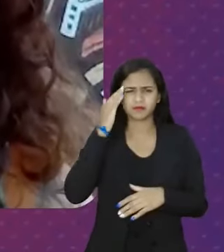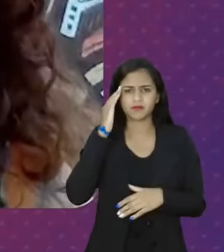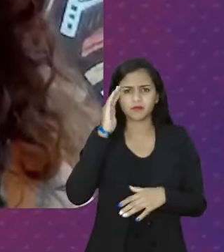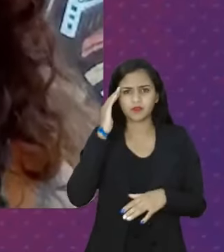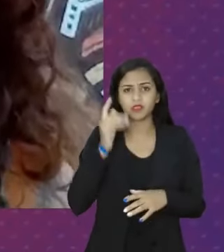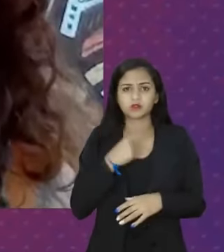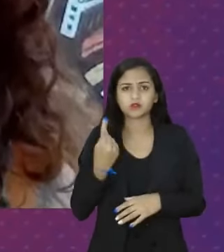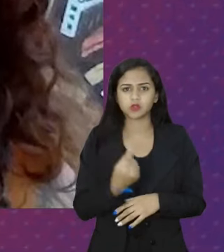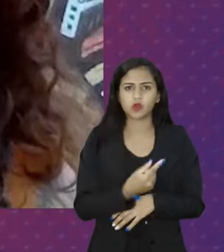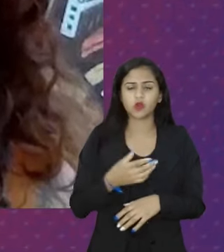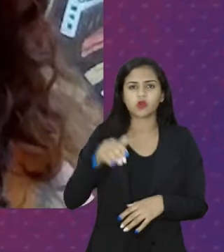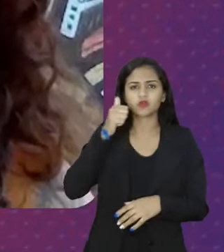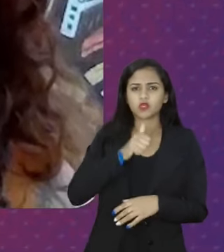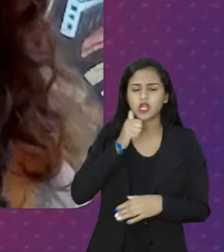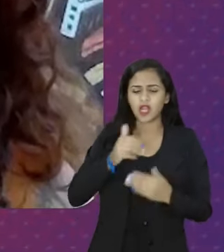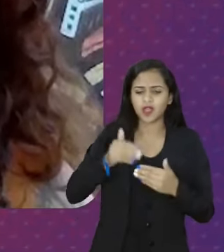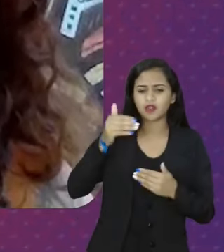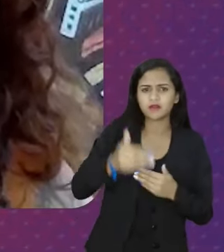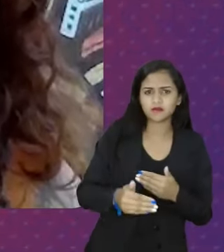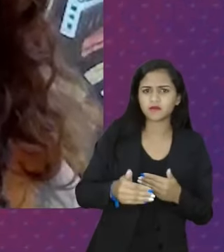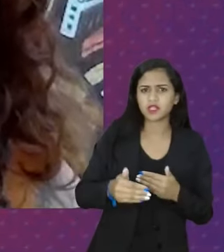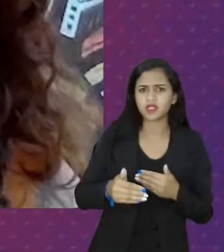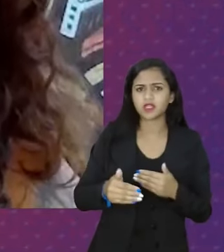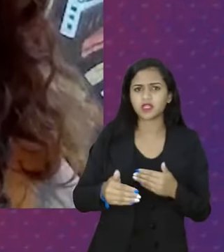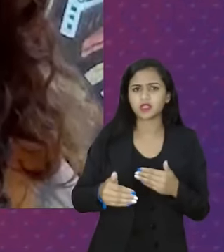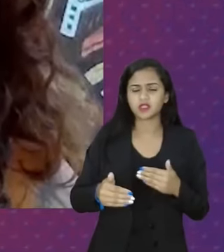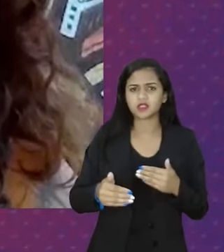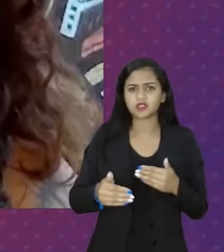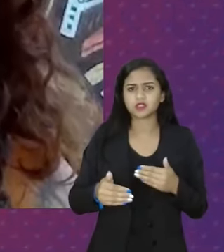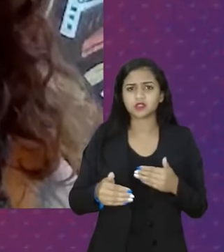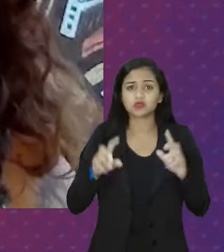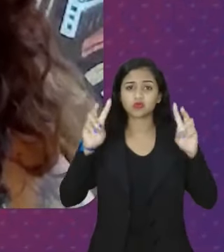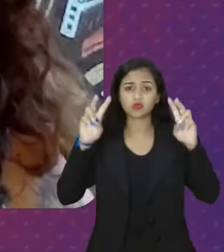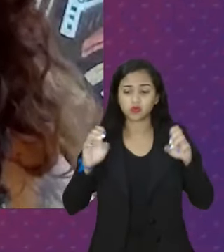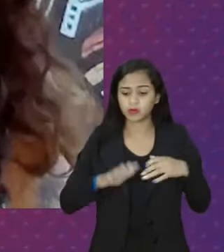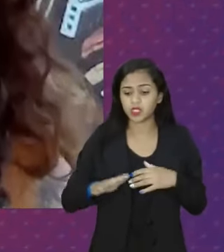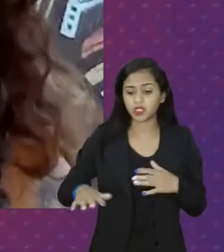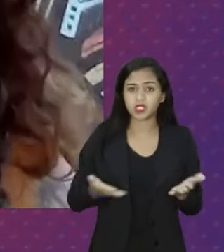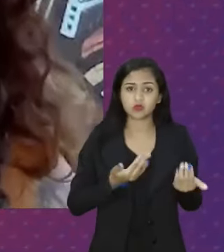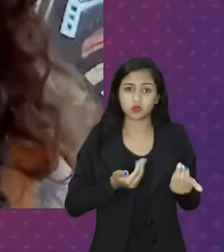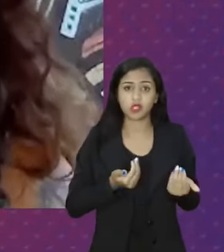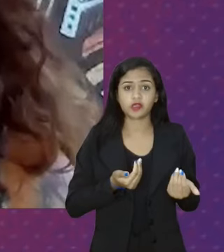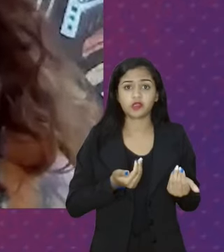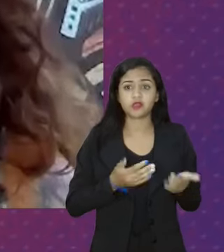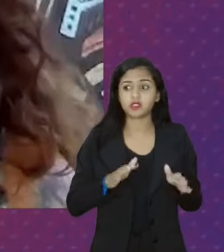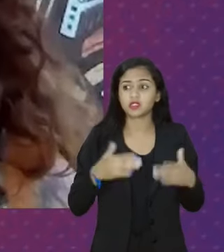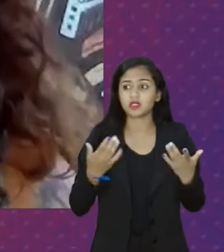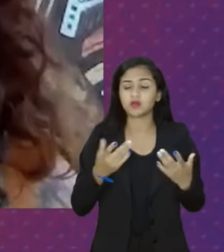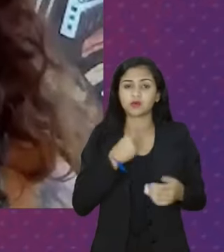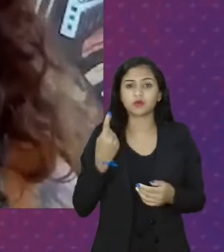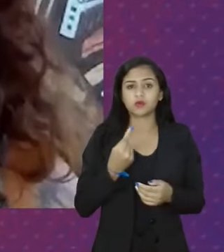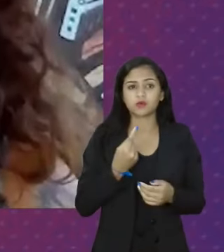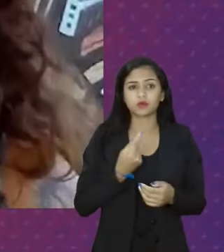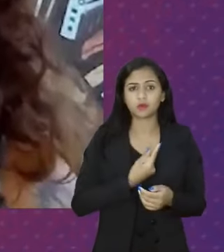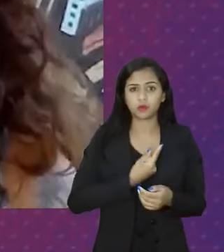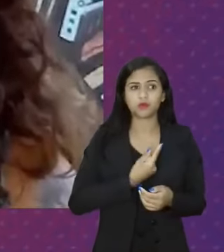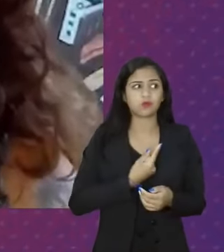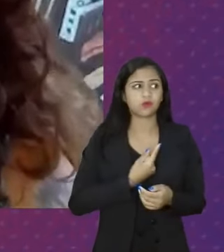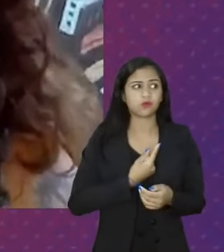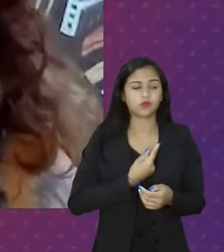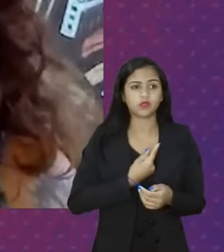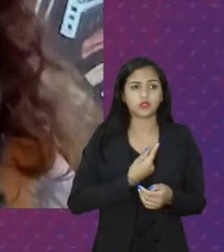Então, nós, mulheres, que estamos na linha de frente, principalmente nessa coisa com as crianças, com os adolescentes, né? Não deveria ser assim, a gente